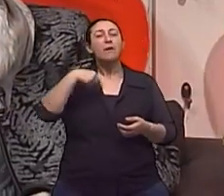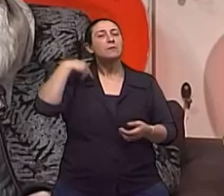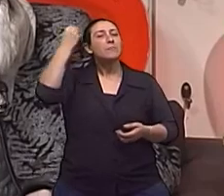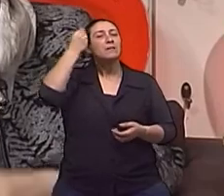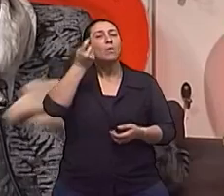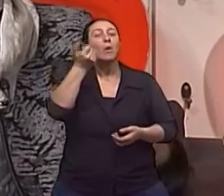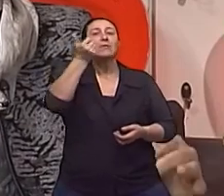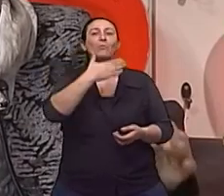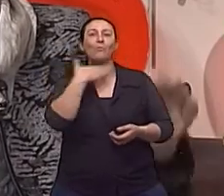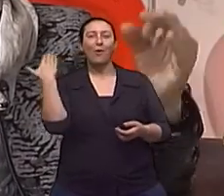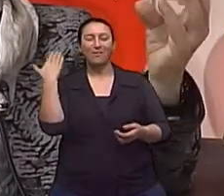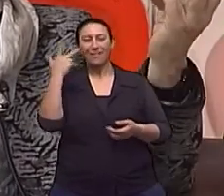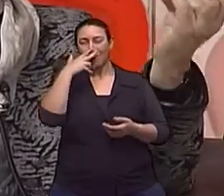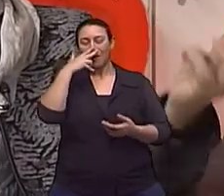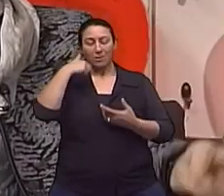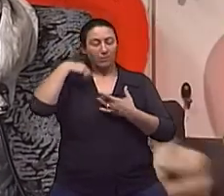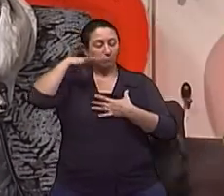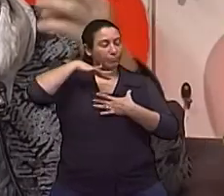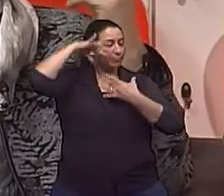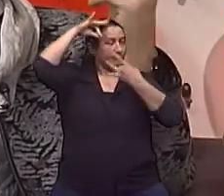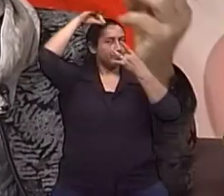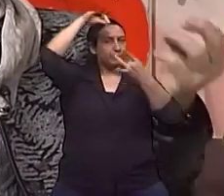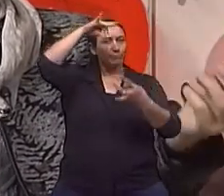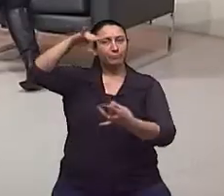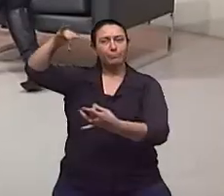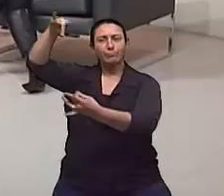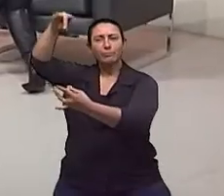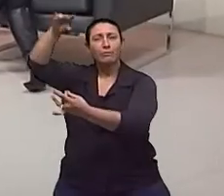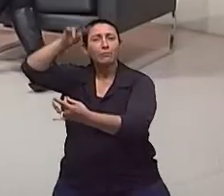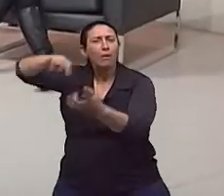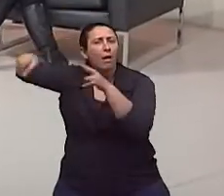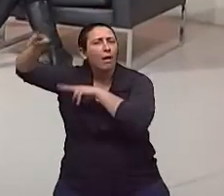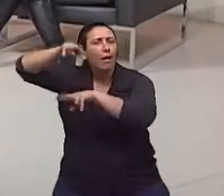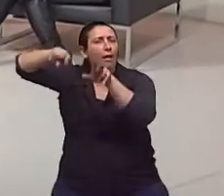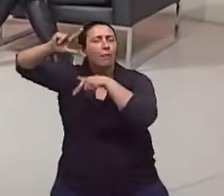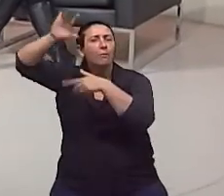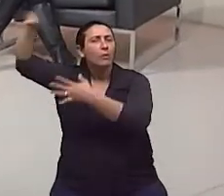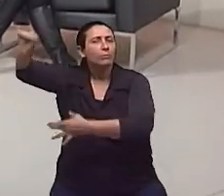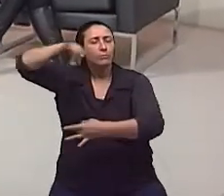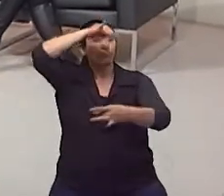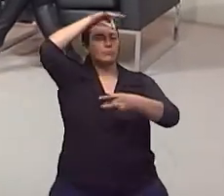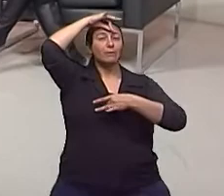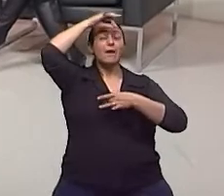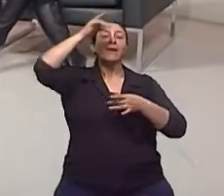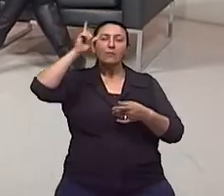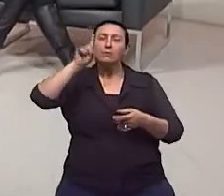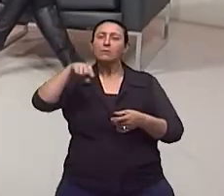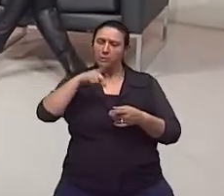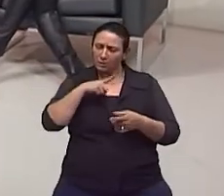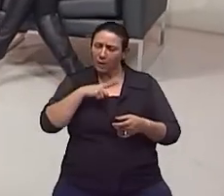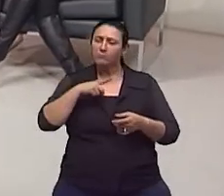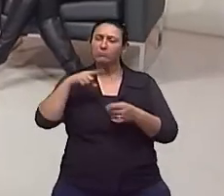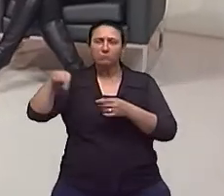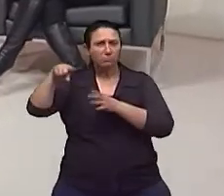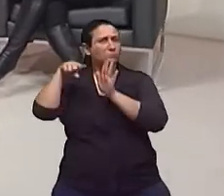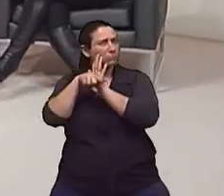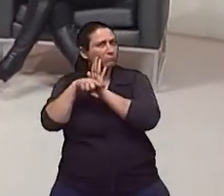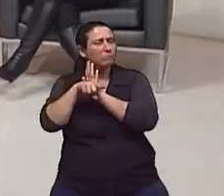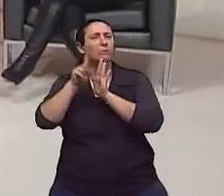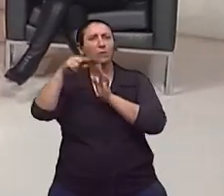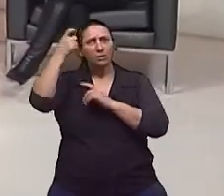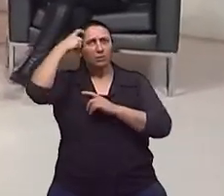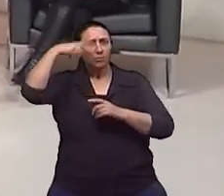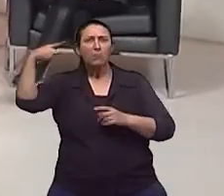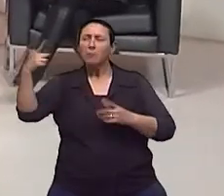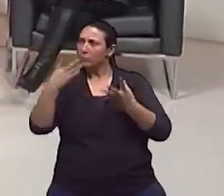quase-morte ah ah quanta então é os médicos neurologistas pesquisando isso porque porque as pessoas relatam